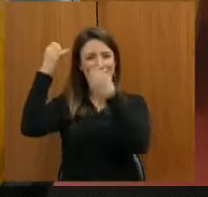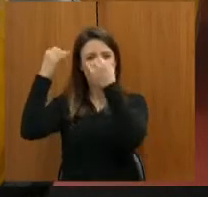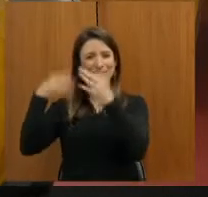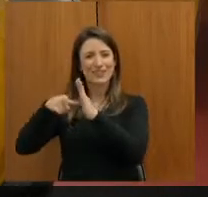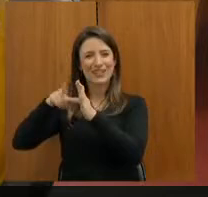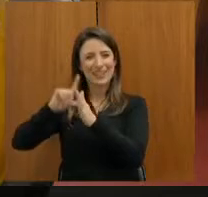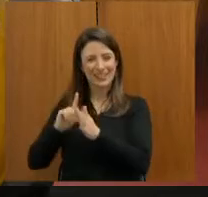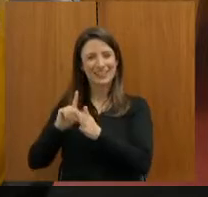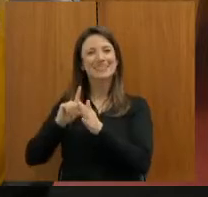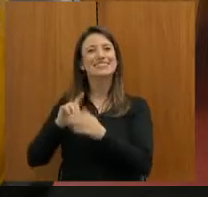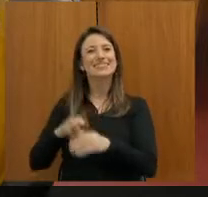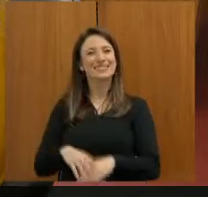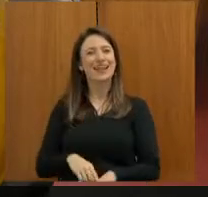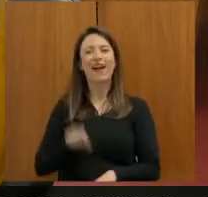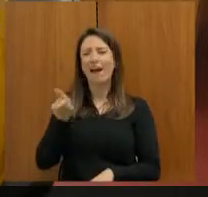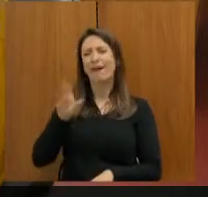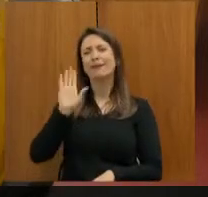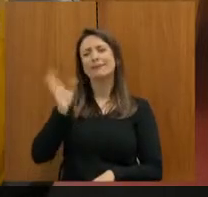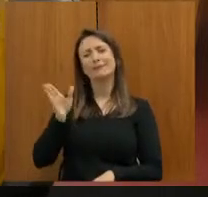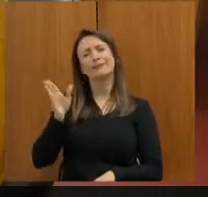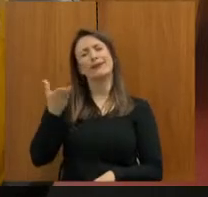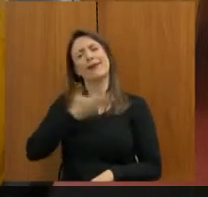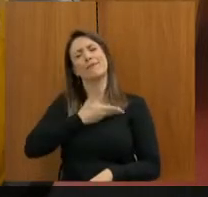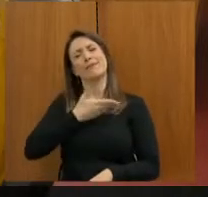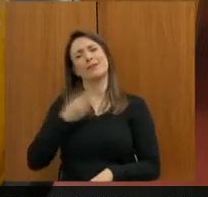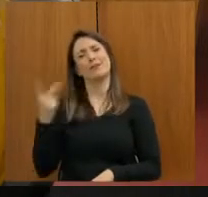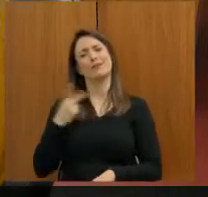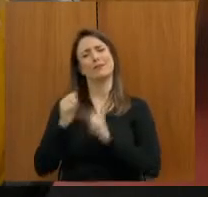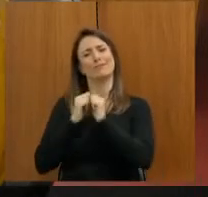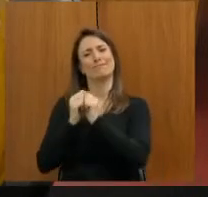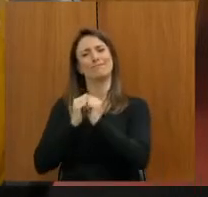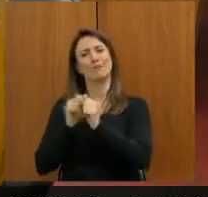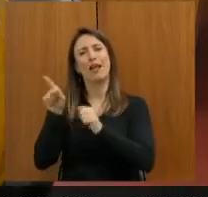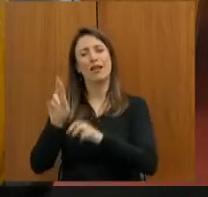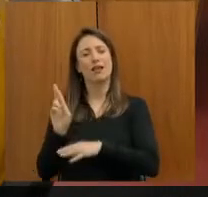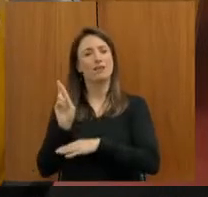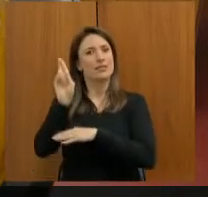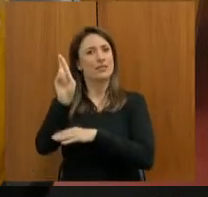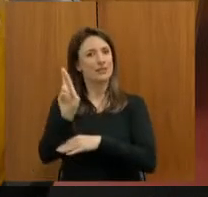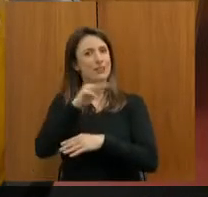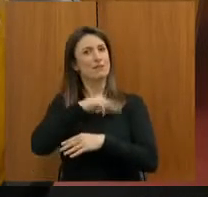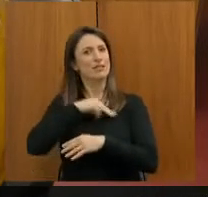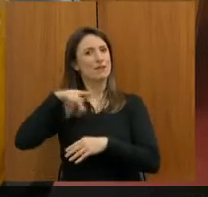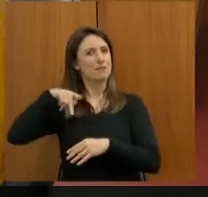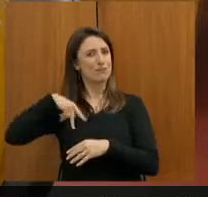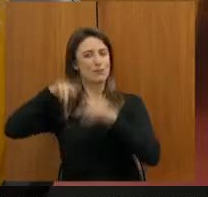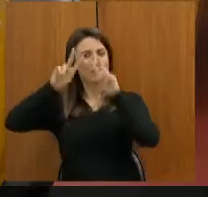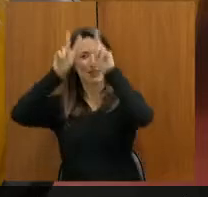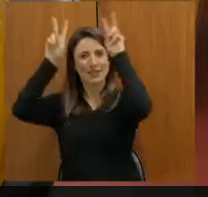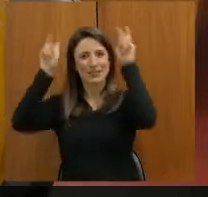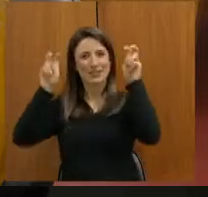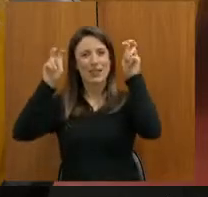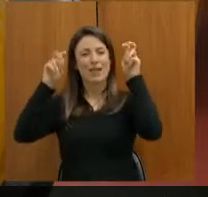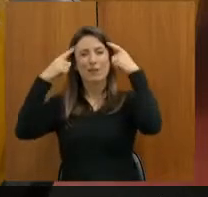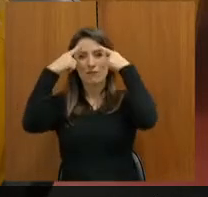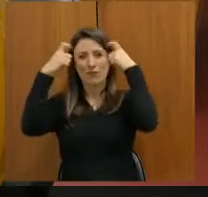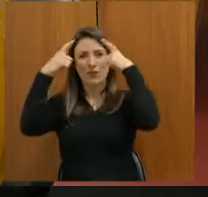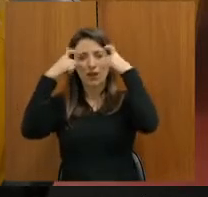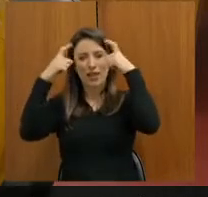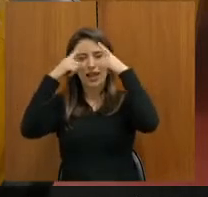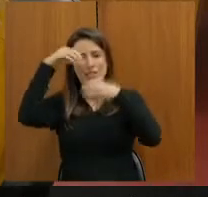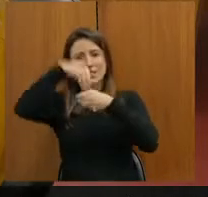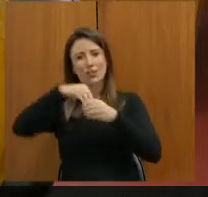já se torna né Já se tornou minha amiga e Lucy representante do Ministério Público na temática da violência doméstica